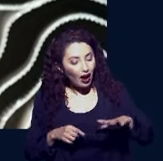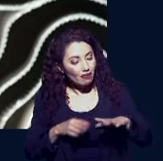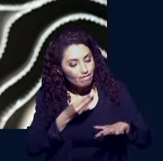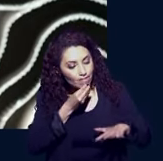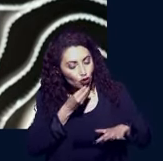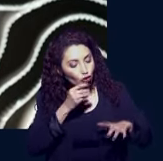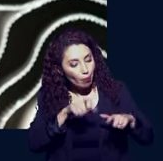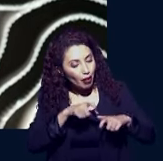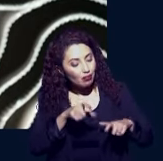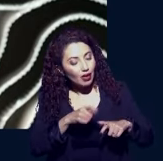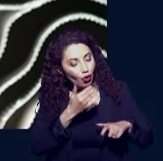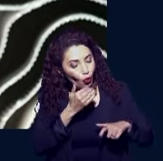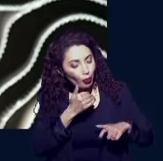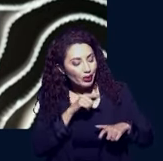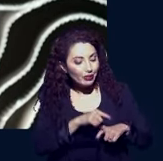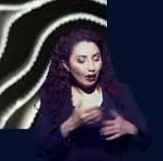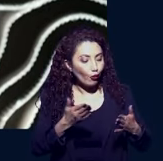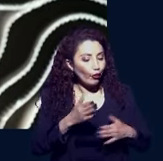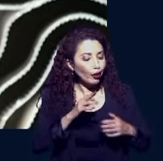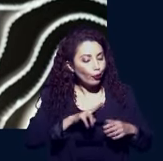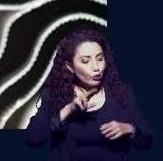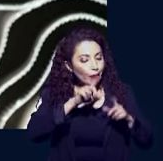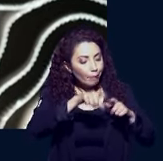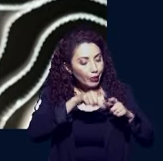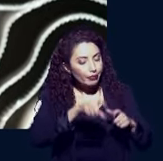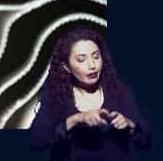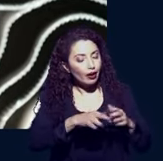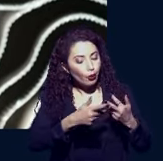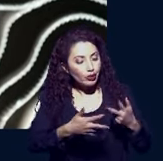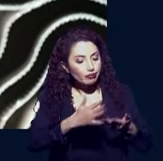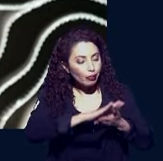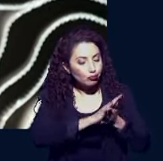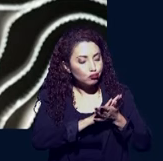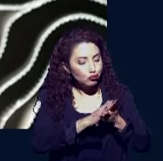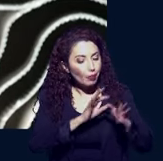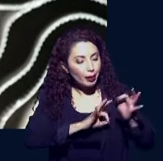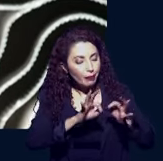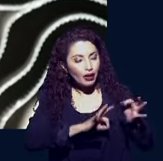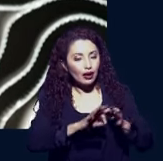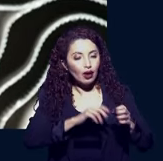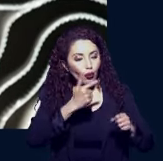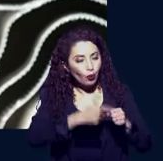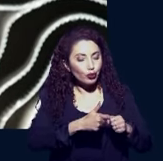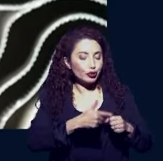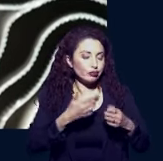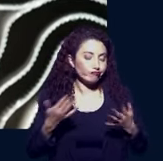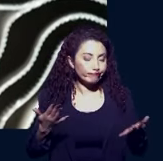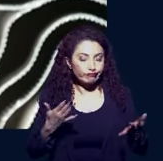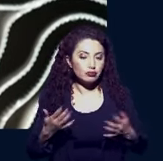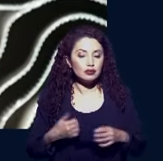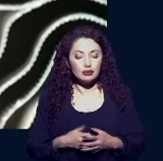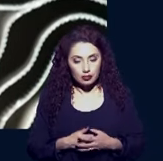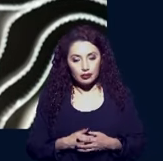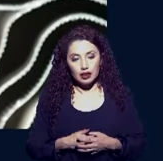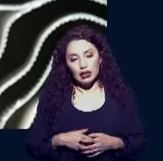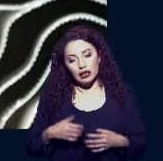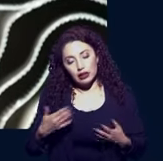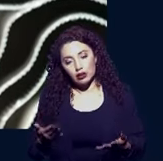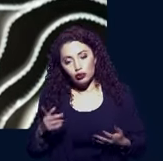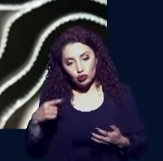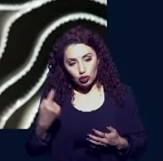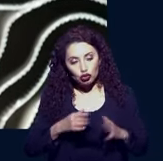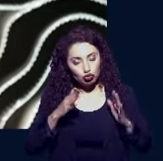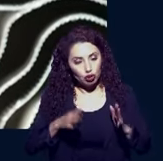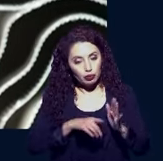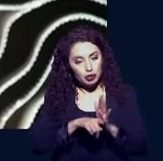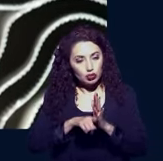insegurança alimentar o que que a gente já sabe e onde tem consenso e ampla defensil até técnica científica que